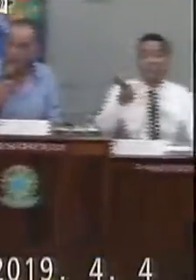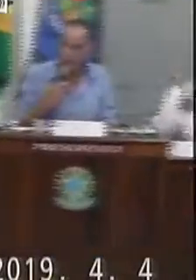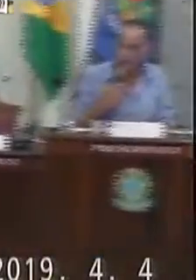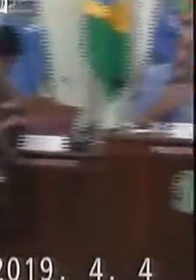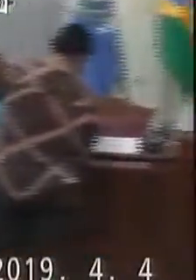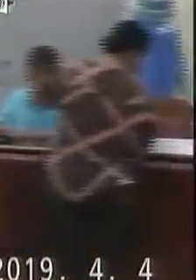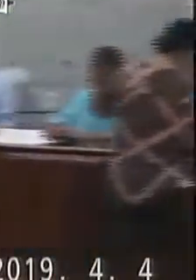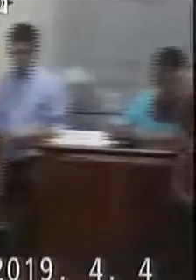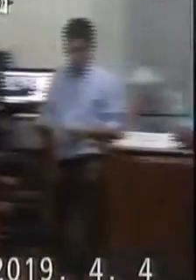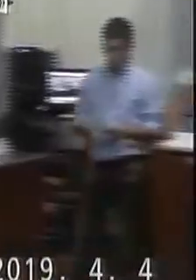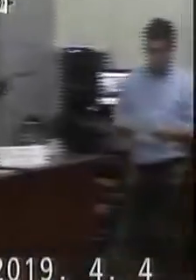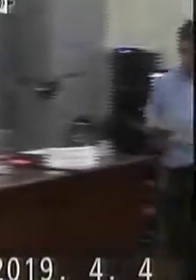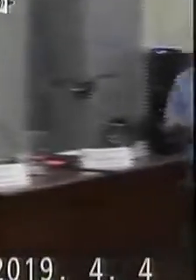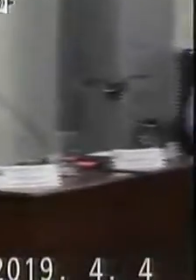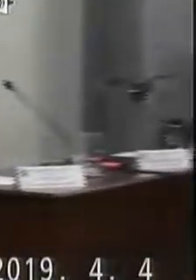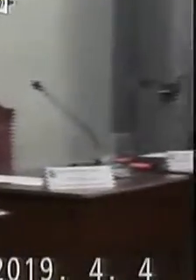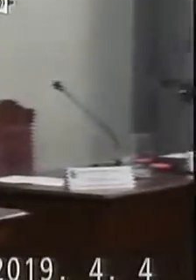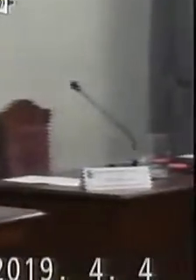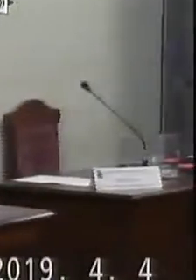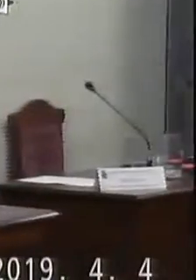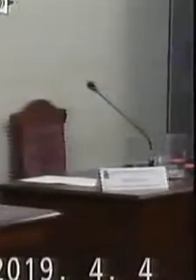não, vereador.